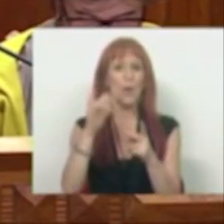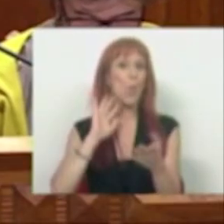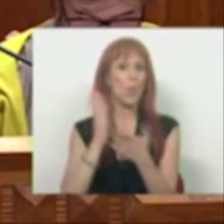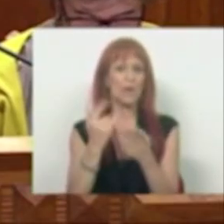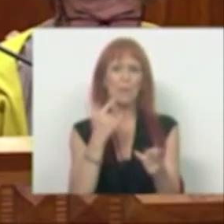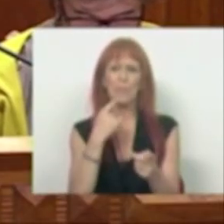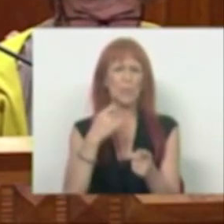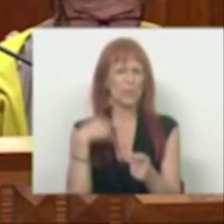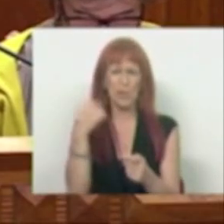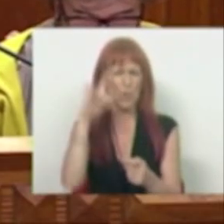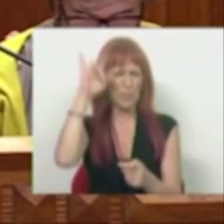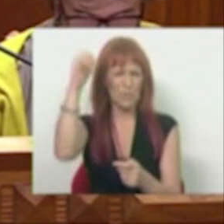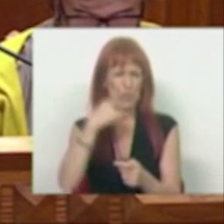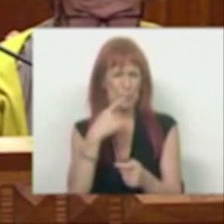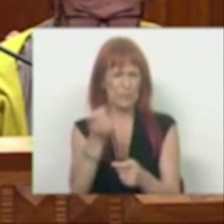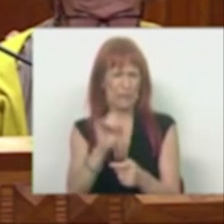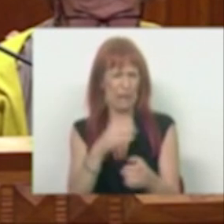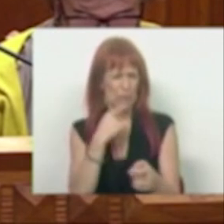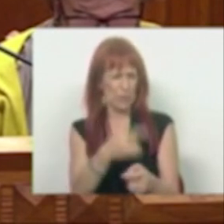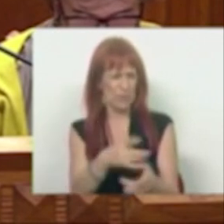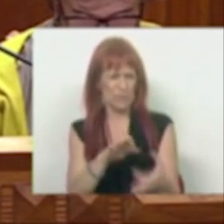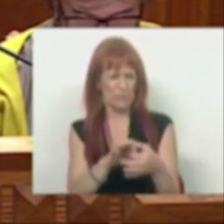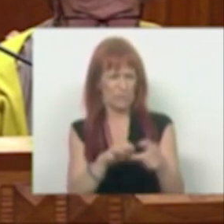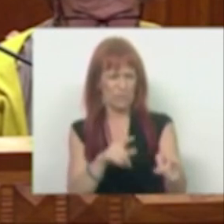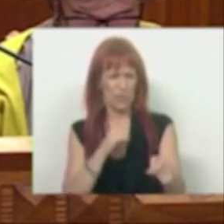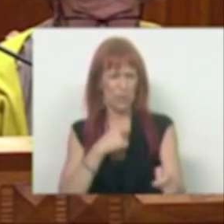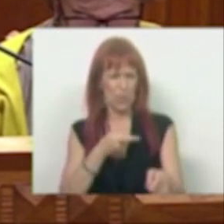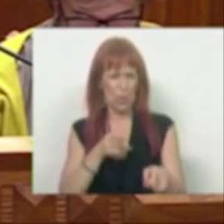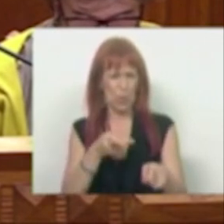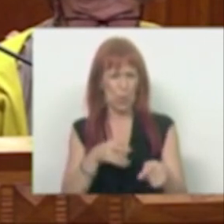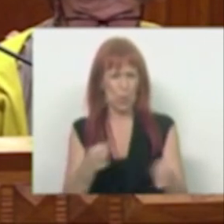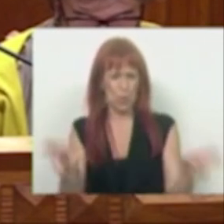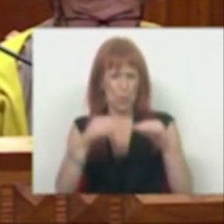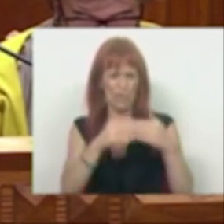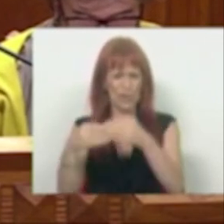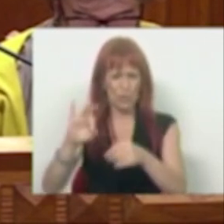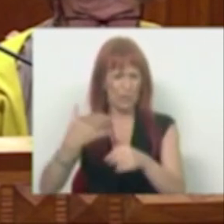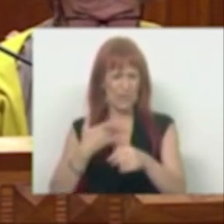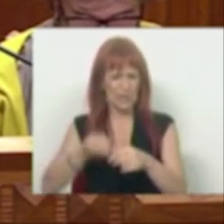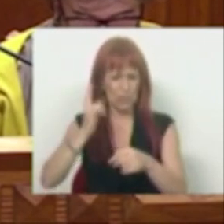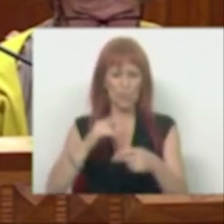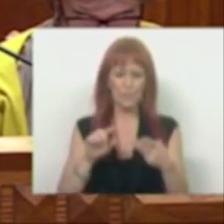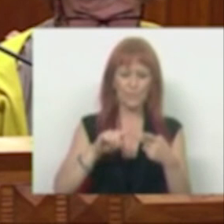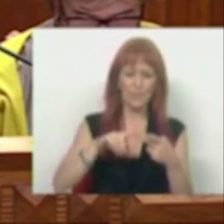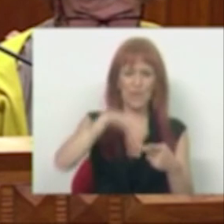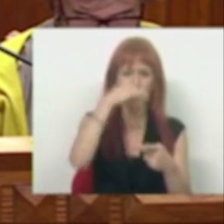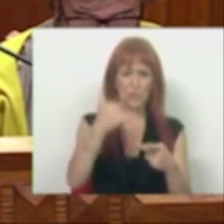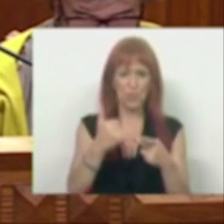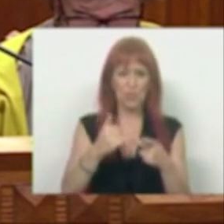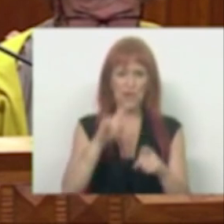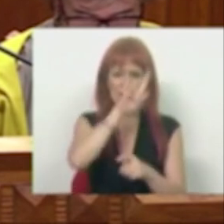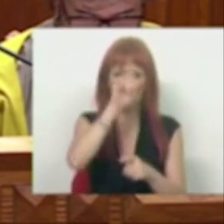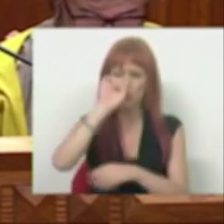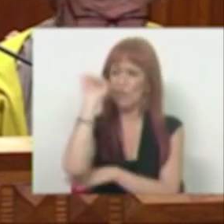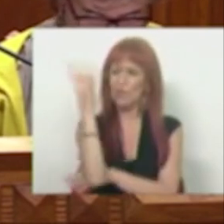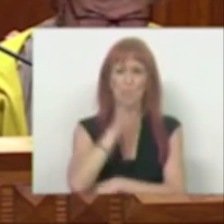Quanto à última questão, não me imagino dizer nada do que tenha dito o novo líder do PSD. Segundo, relativamente às questões da